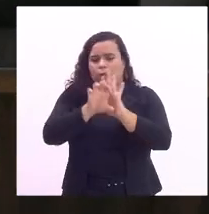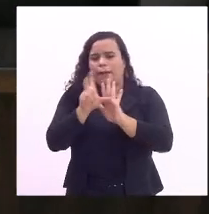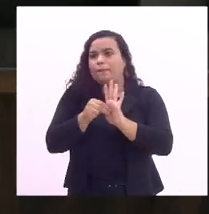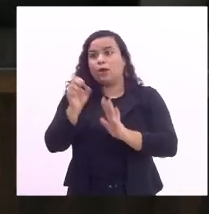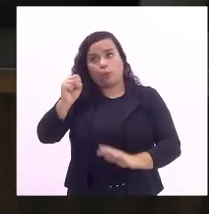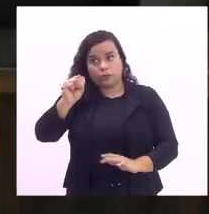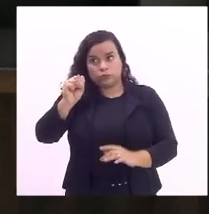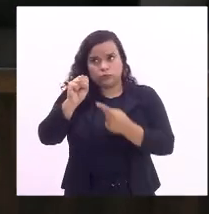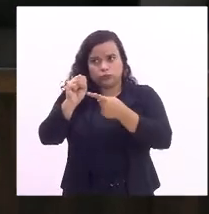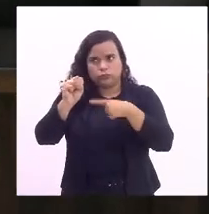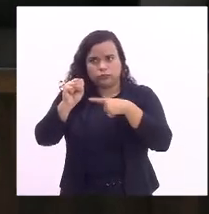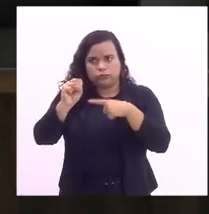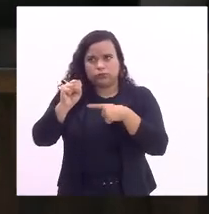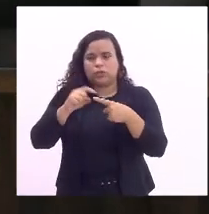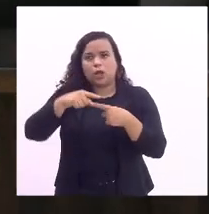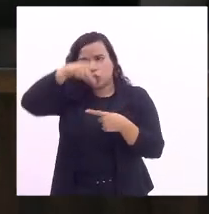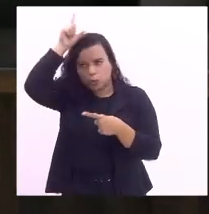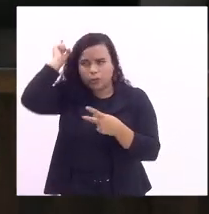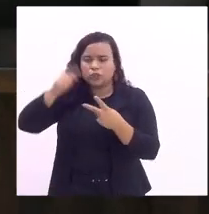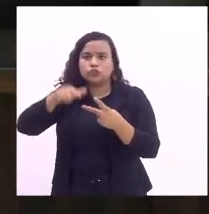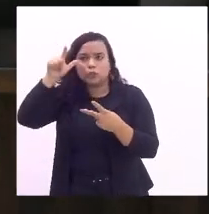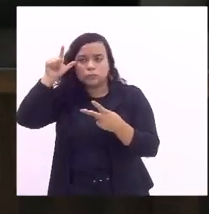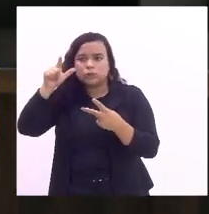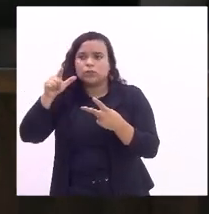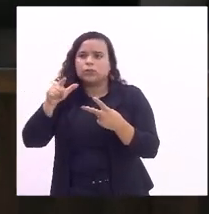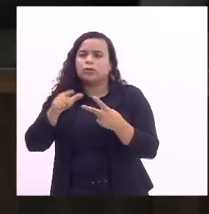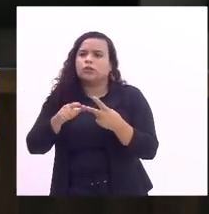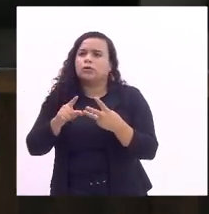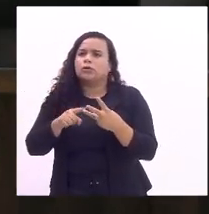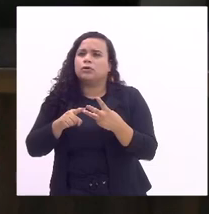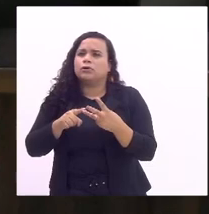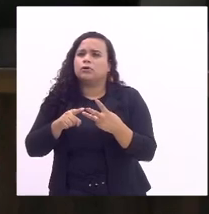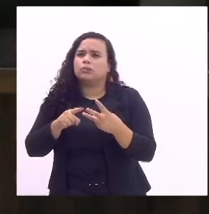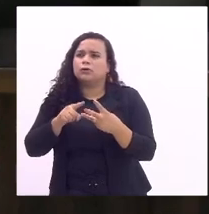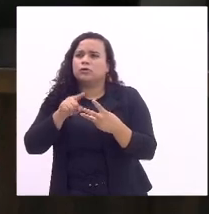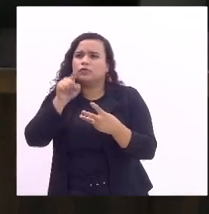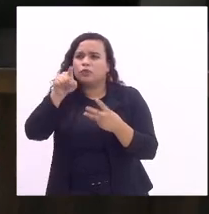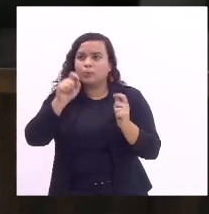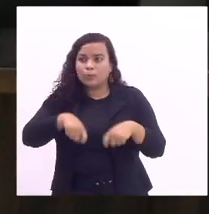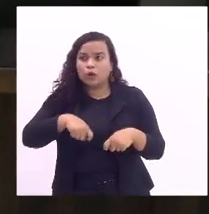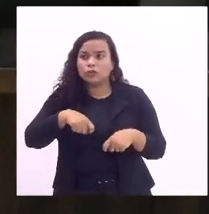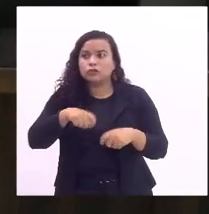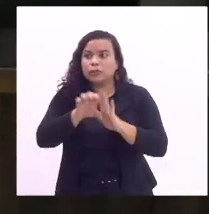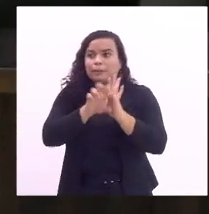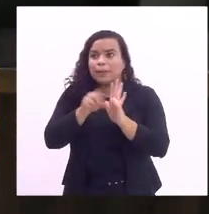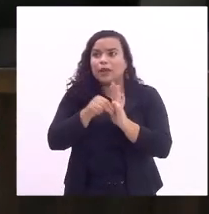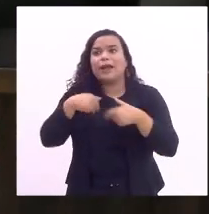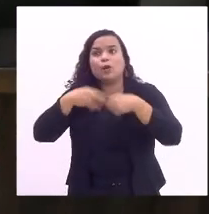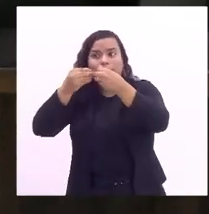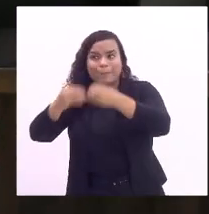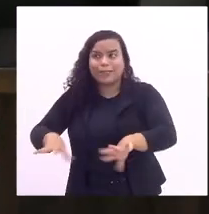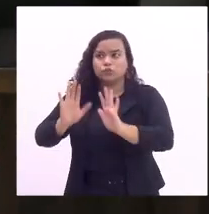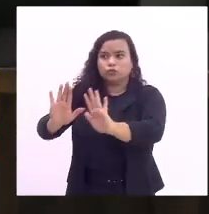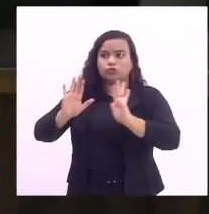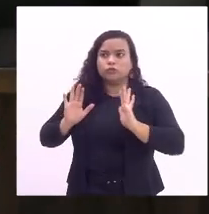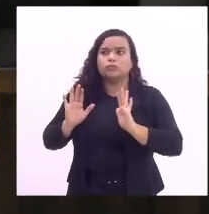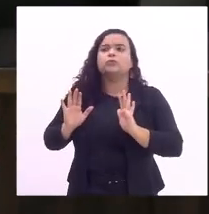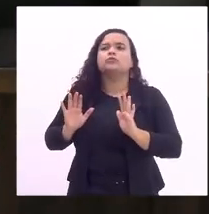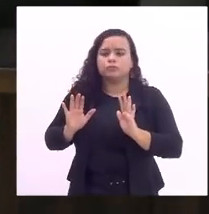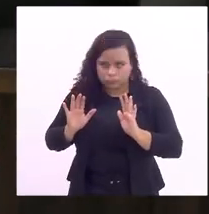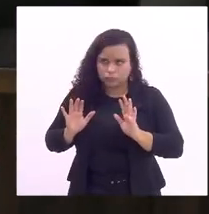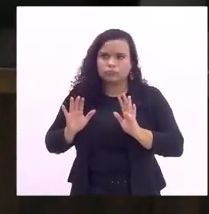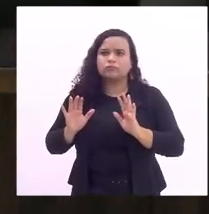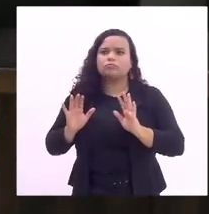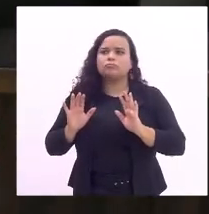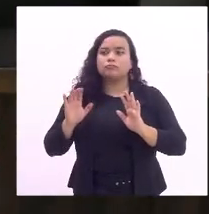oito emendas, tem do Luiz Paulo da Lucinha. A gente pode fazer o seguinte, Vossa Excelência dá as emendas, eu prejudico as emendas, ele vai à redação do